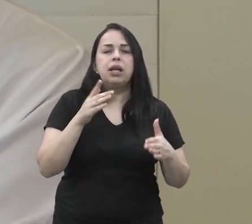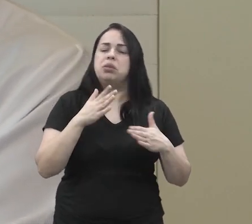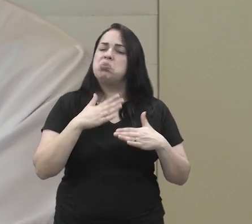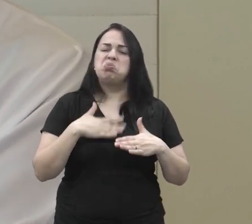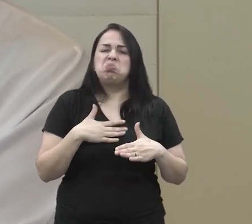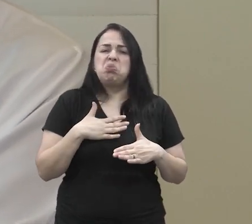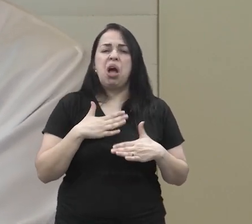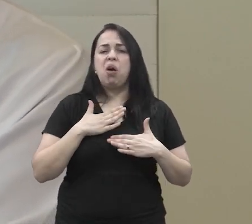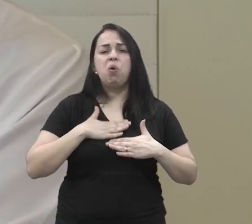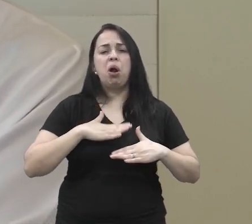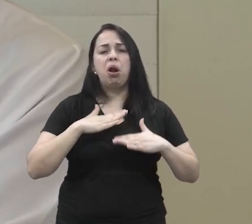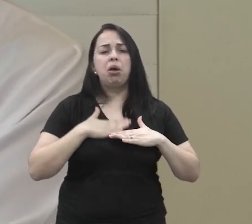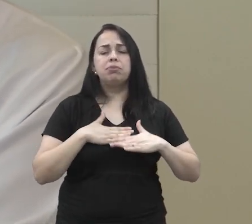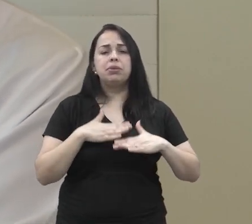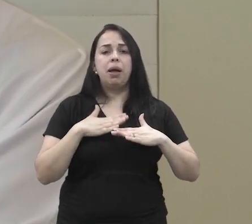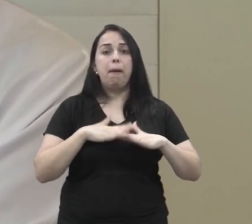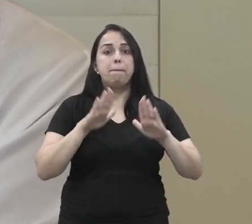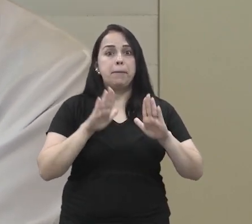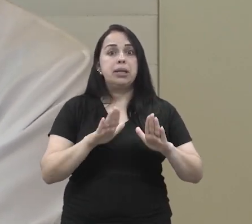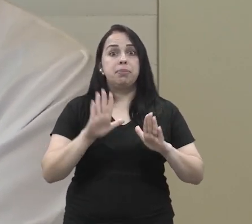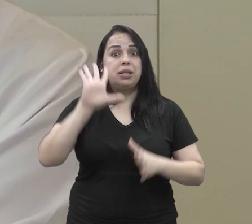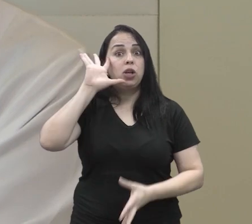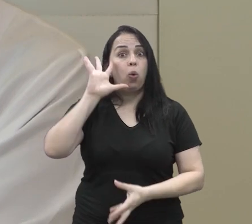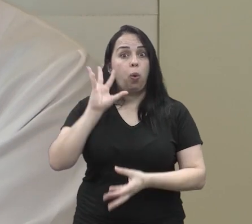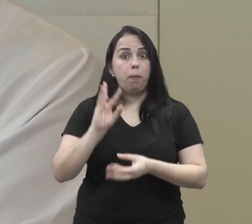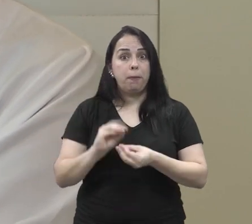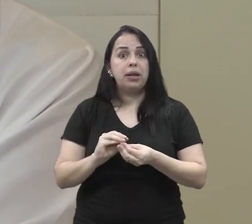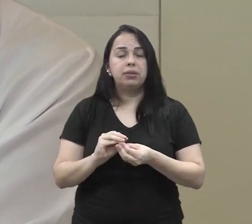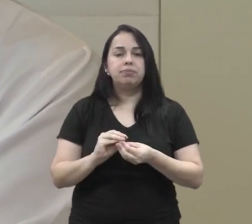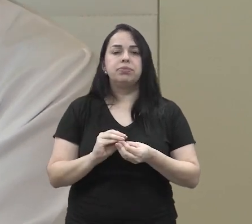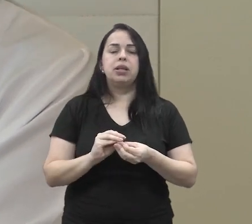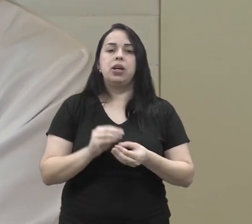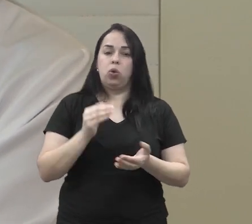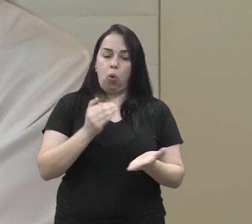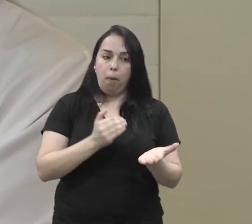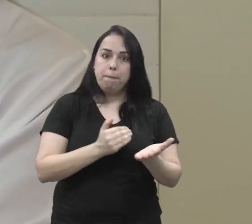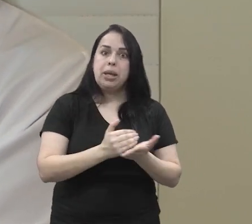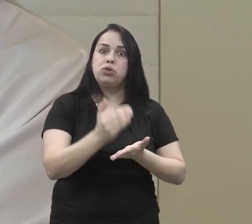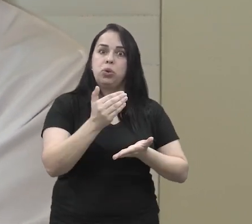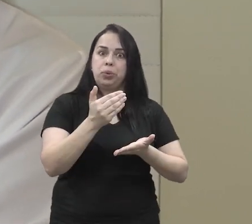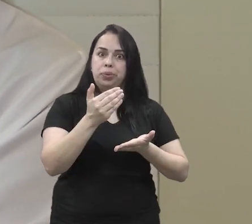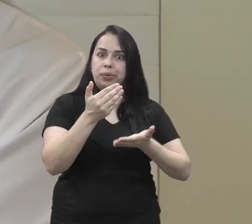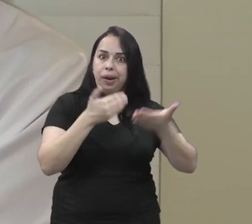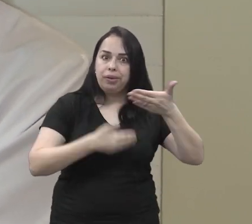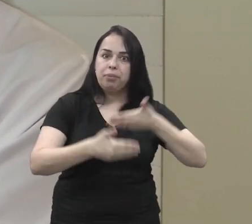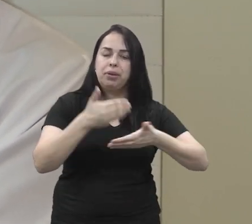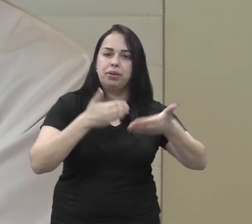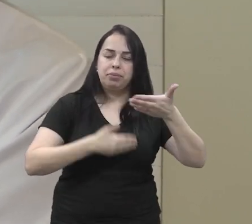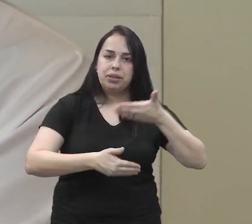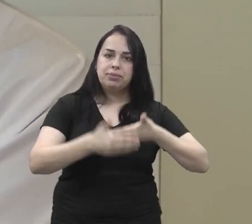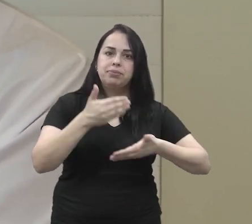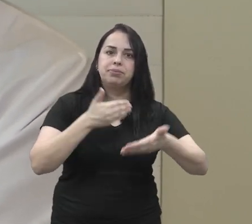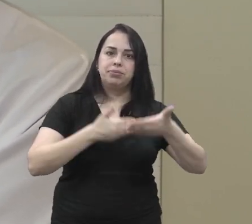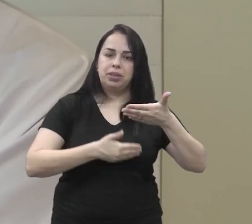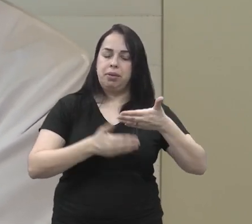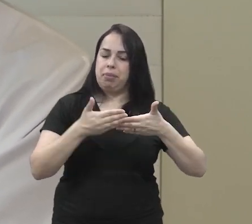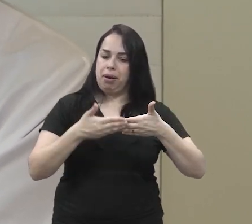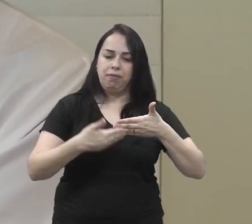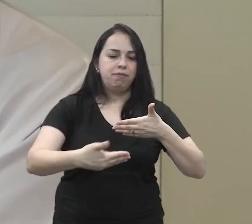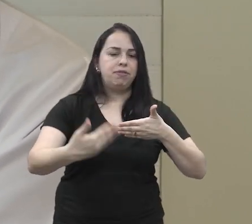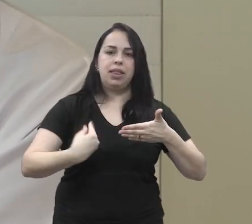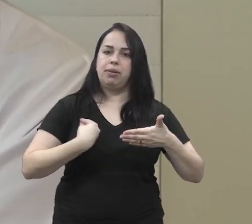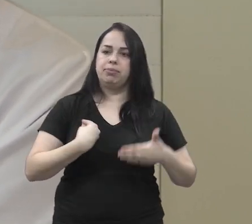toma diariamente, numa posologia até tranquila, mas tem que ter a ciência que, após iniciar